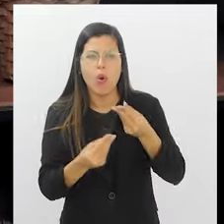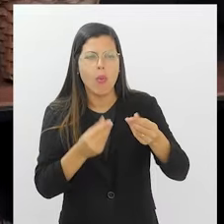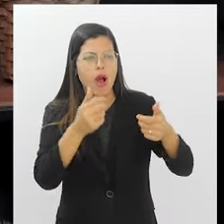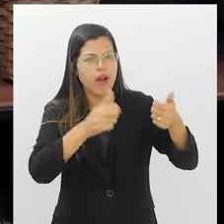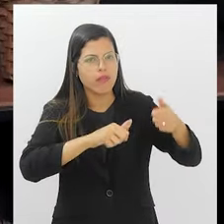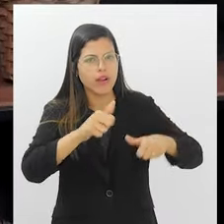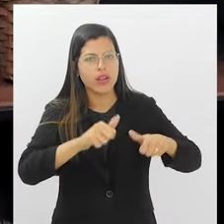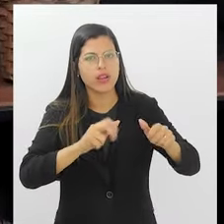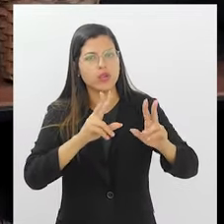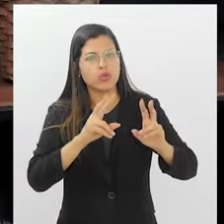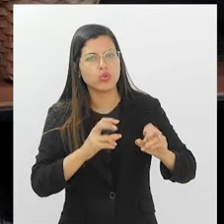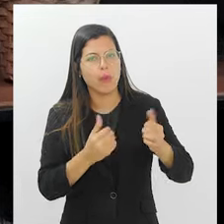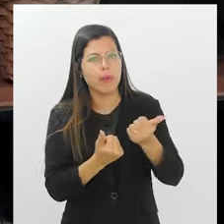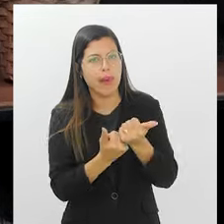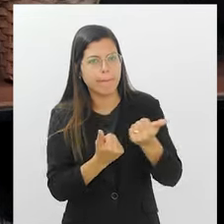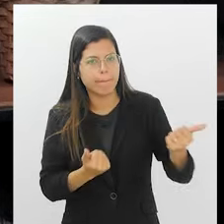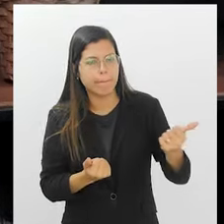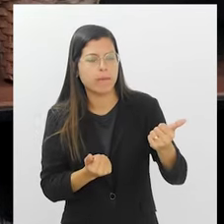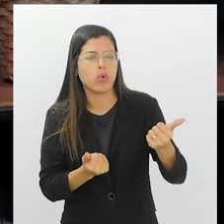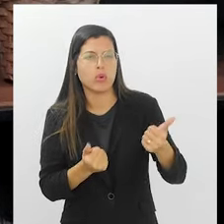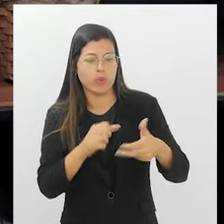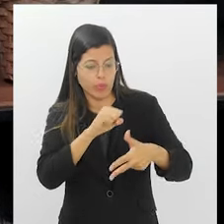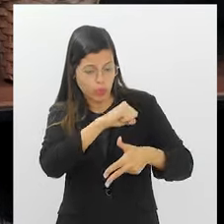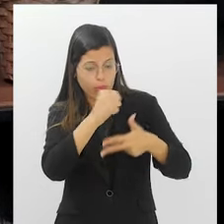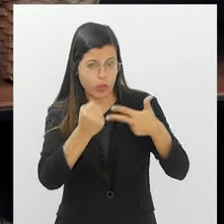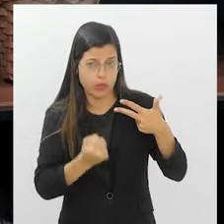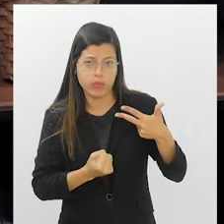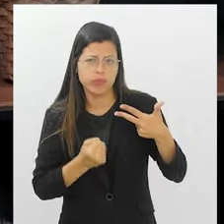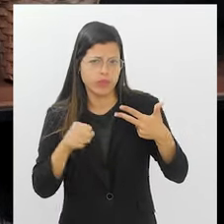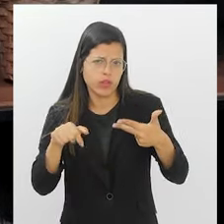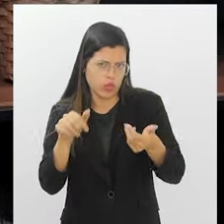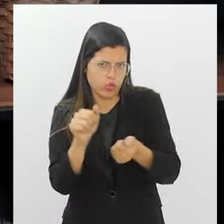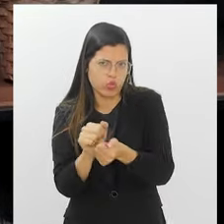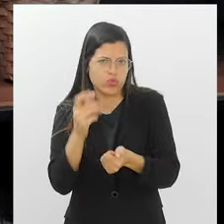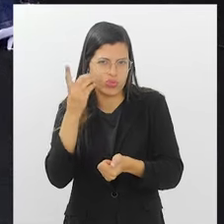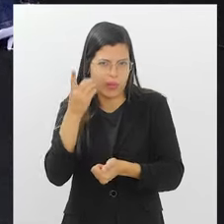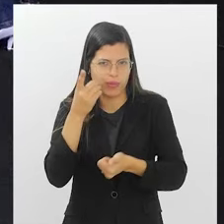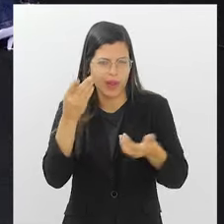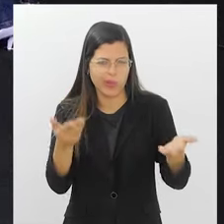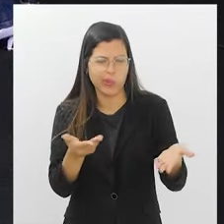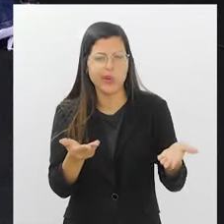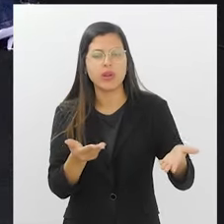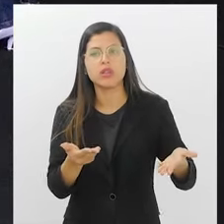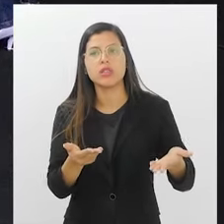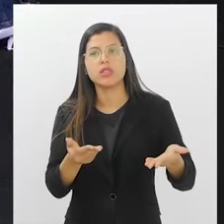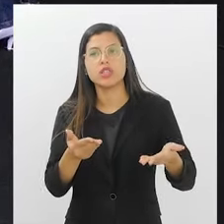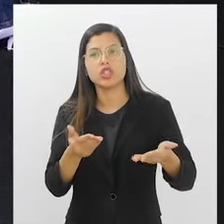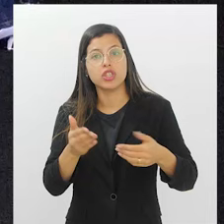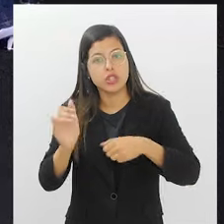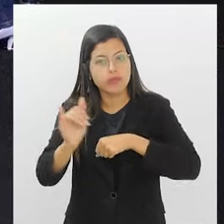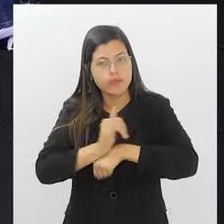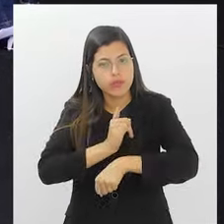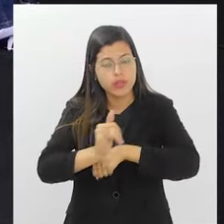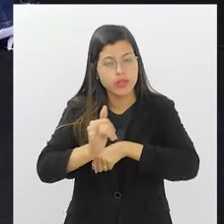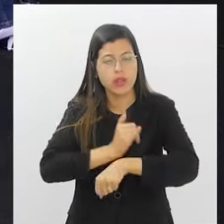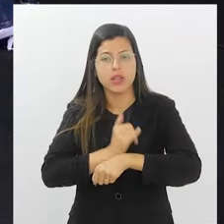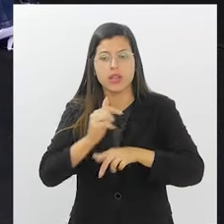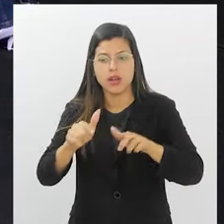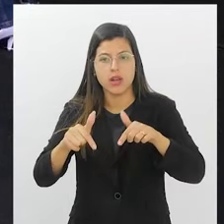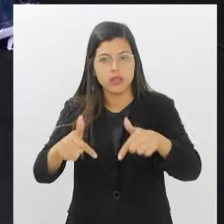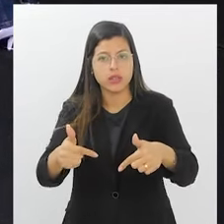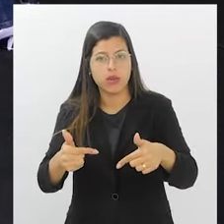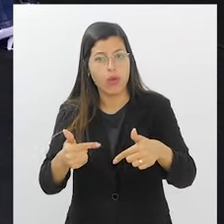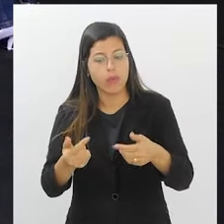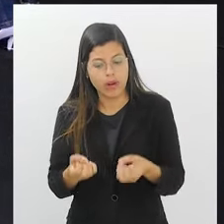senhora avalia essa questão do apoio do poder público, já que estamos com o parlamentar, para medidas eficazes, para